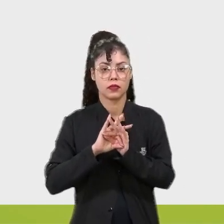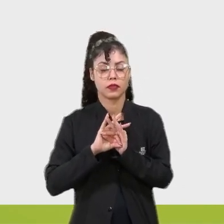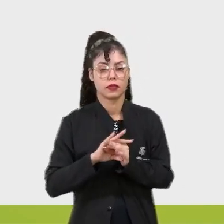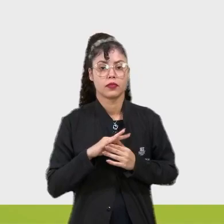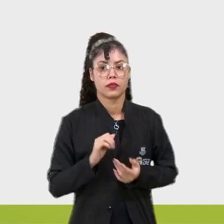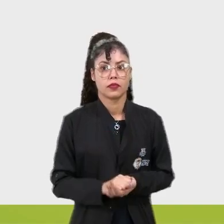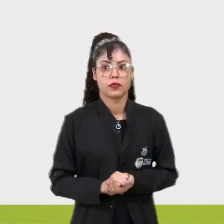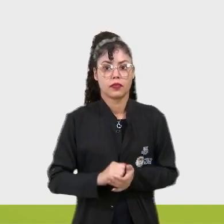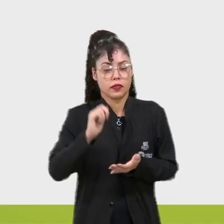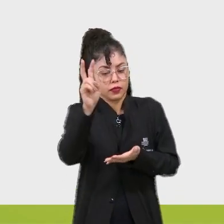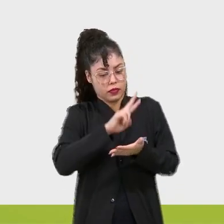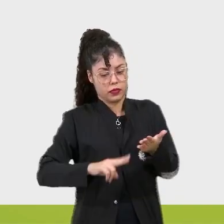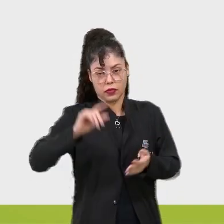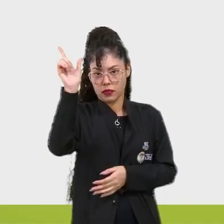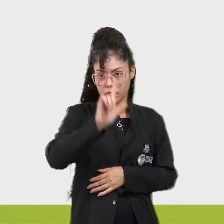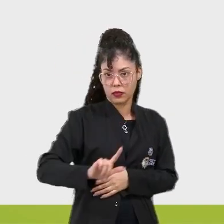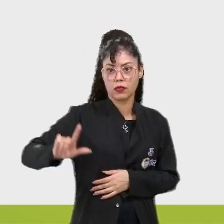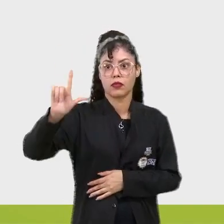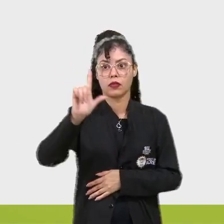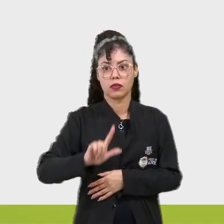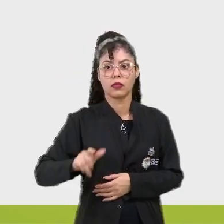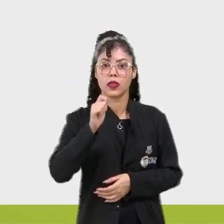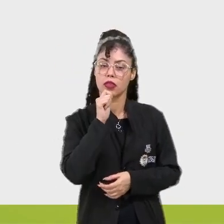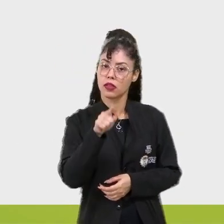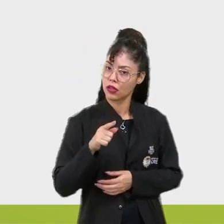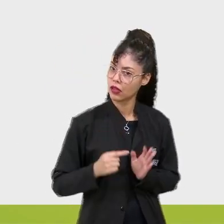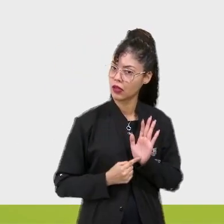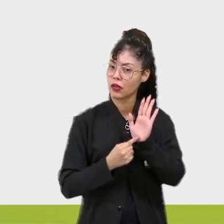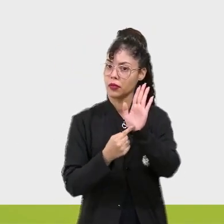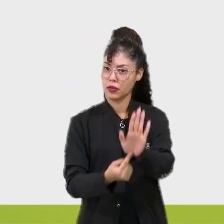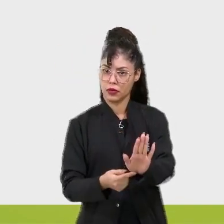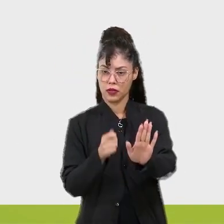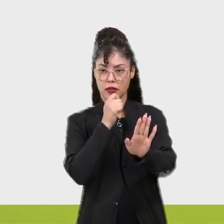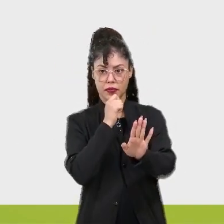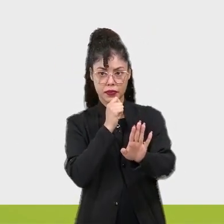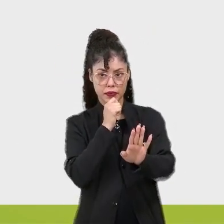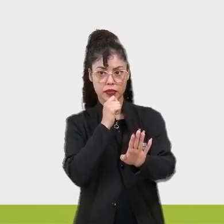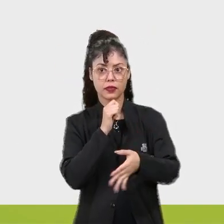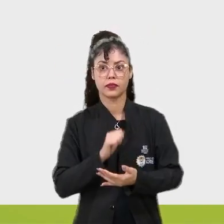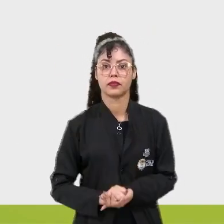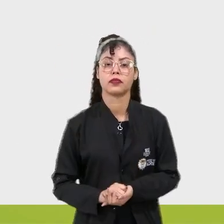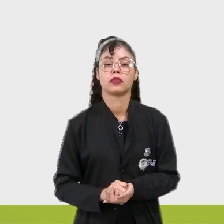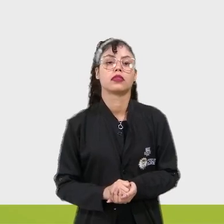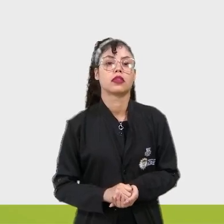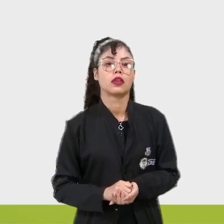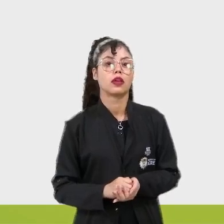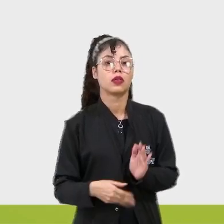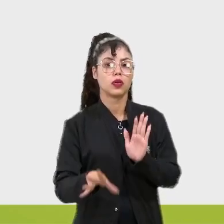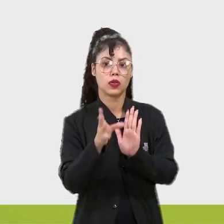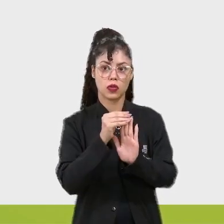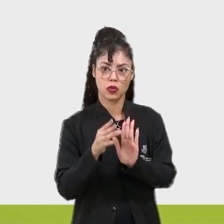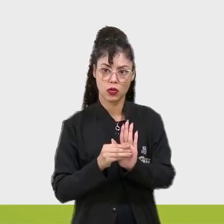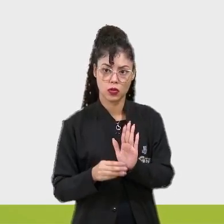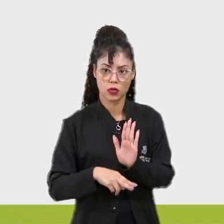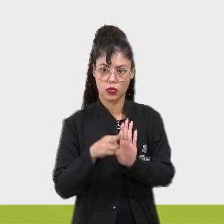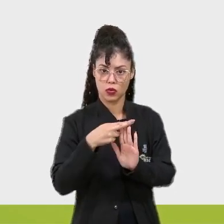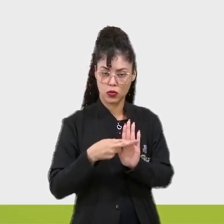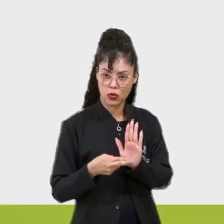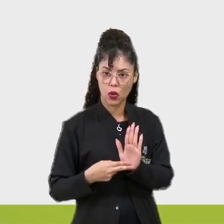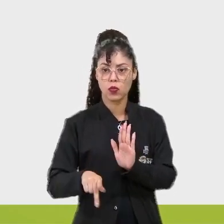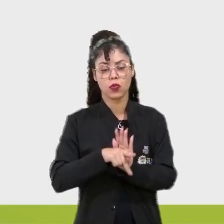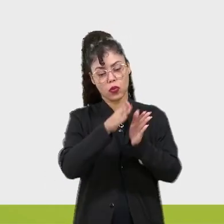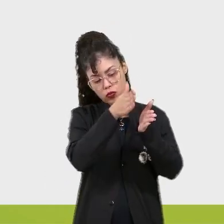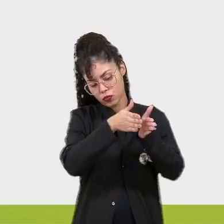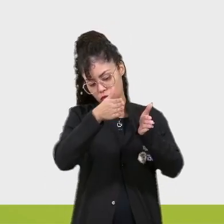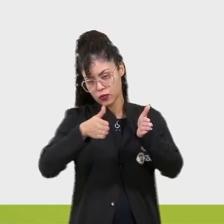à literatura. Então, se você apresentar o seu repertório e ele for legitimado,